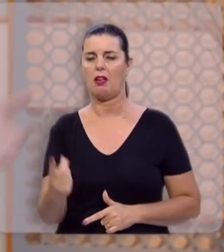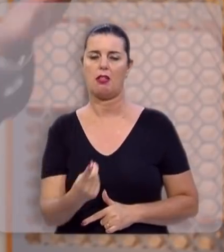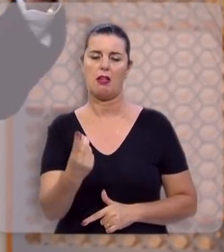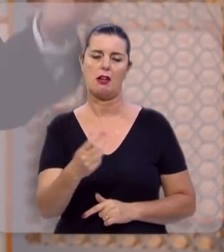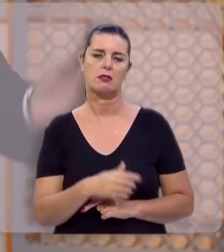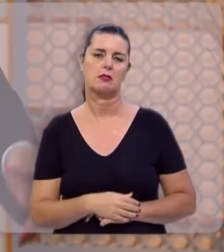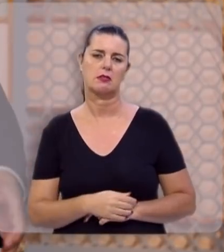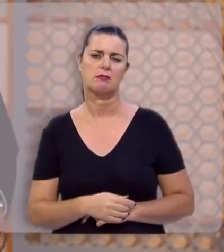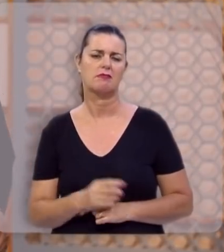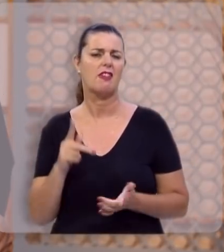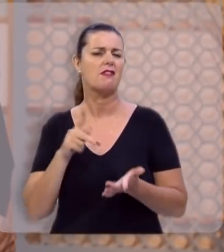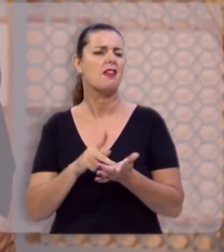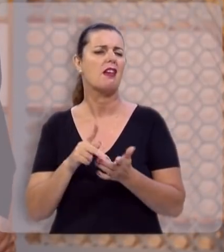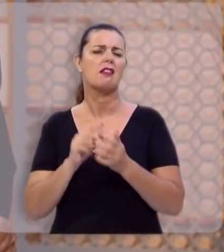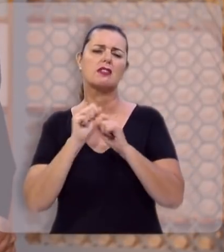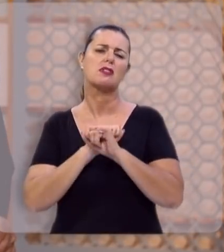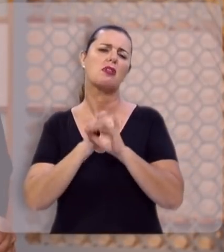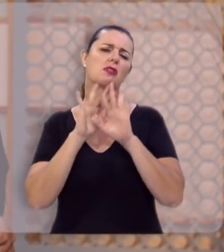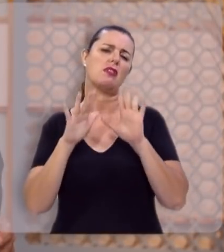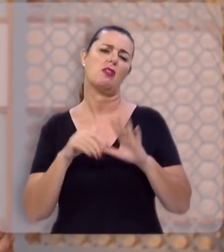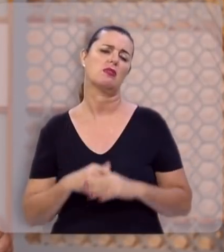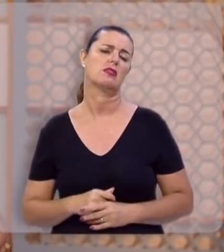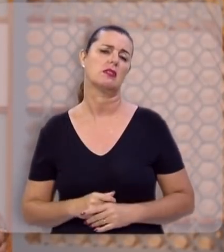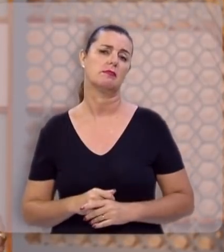Que verdade gloriosa!